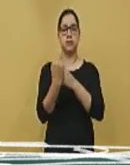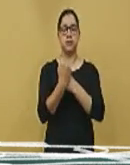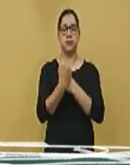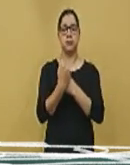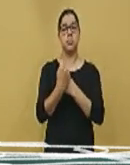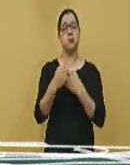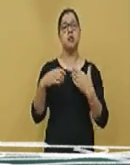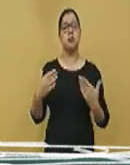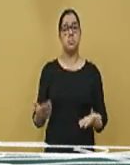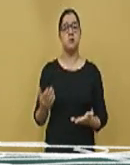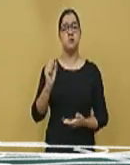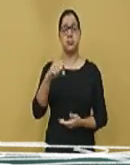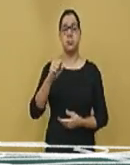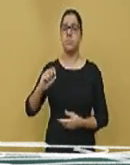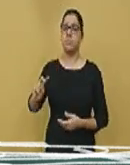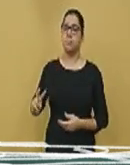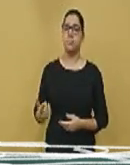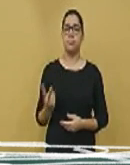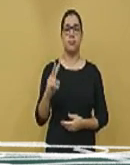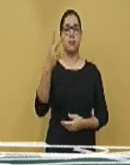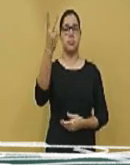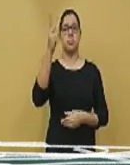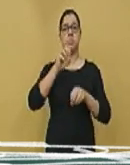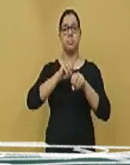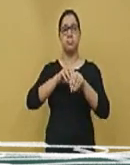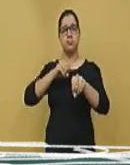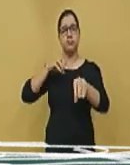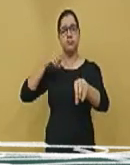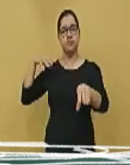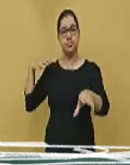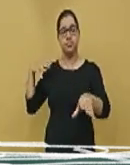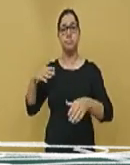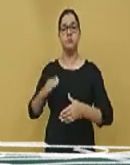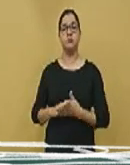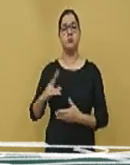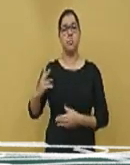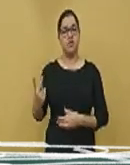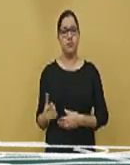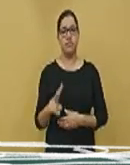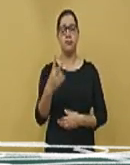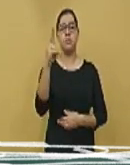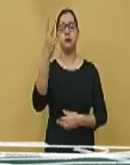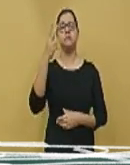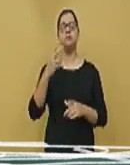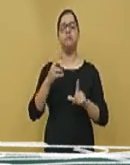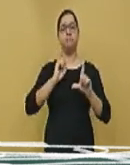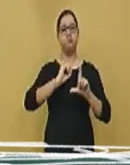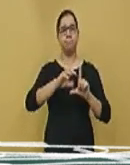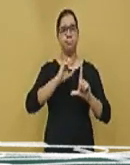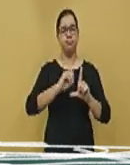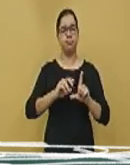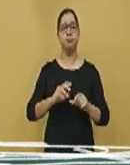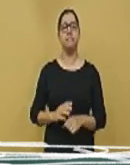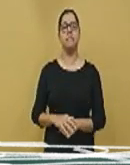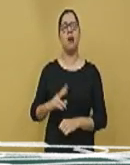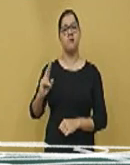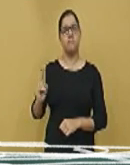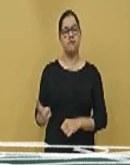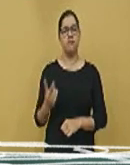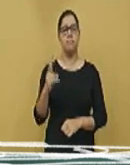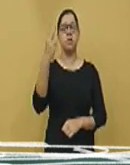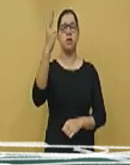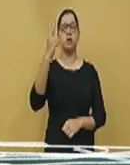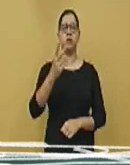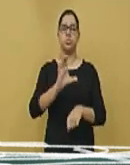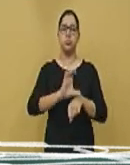forma, valorizando a educação à distância, valorizando as licenciaturas, valorizando os cursos presenciais, valorizando